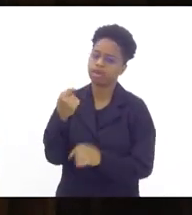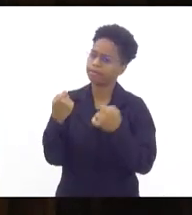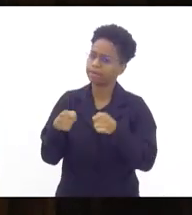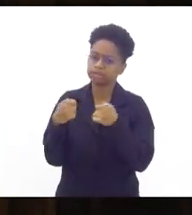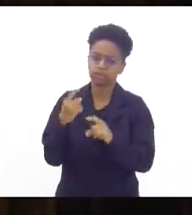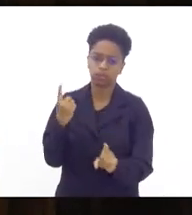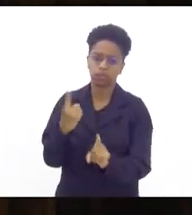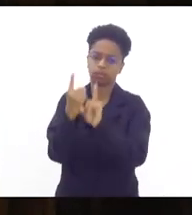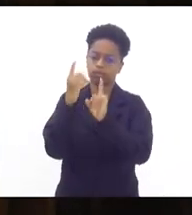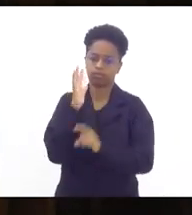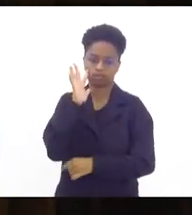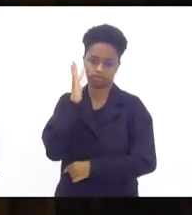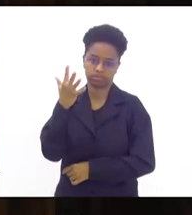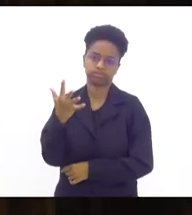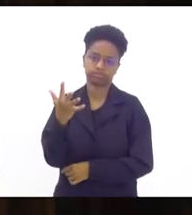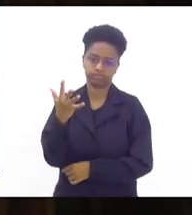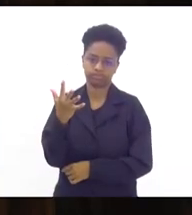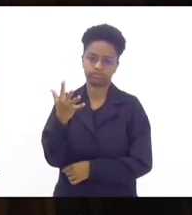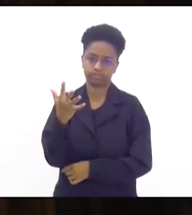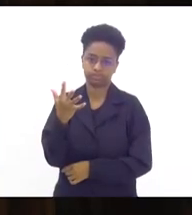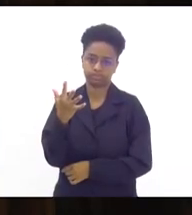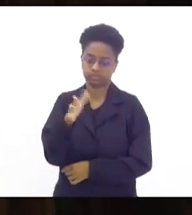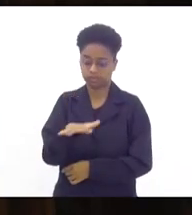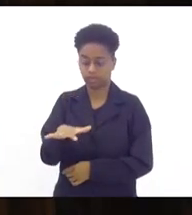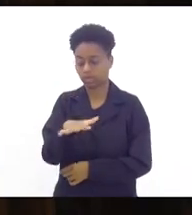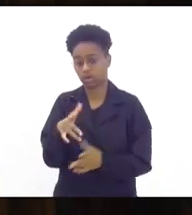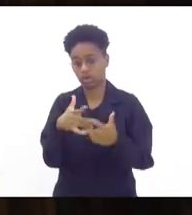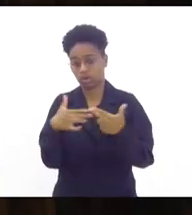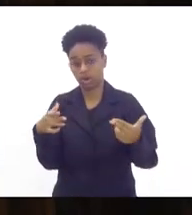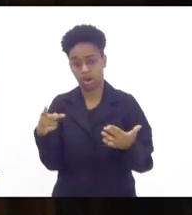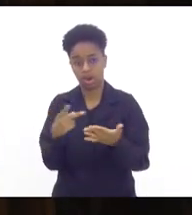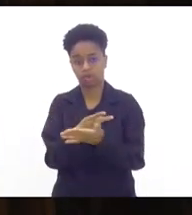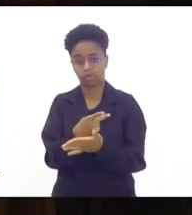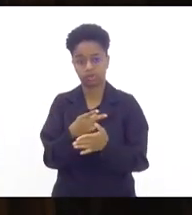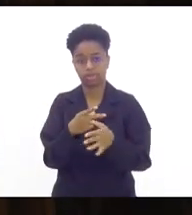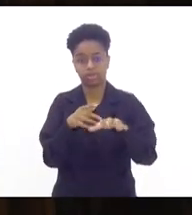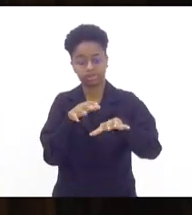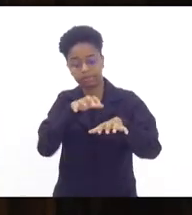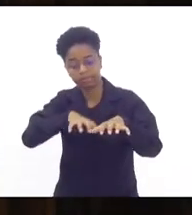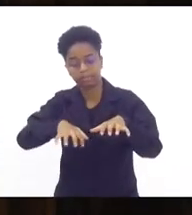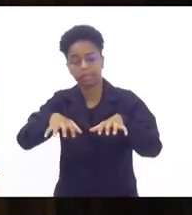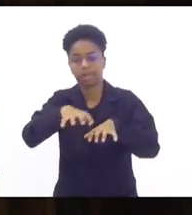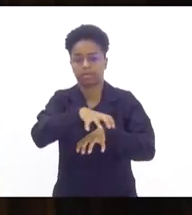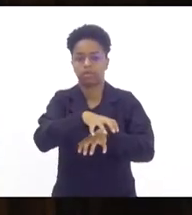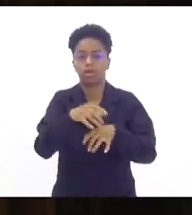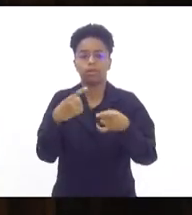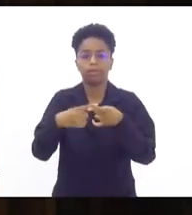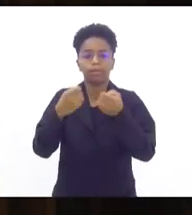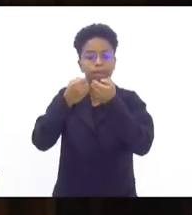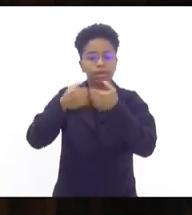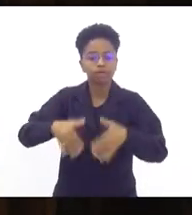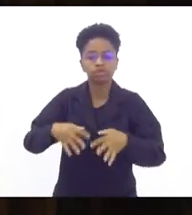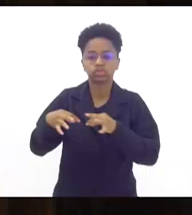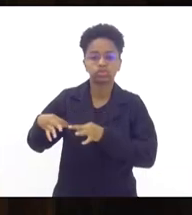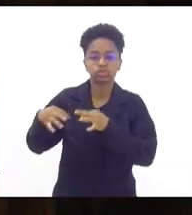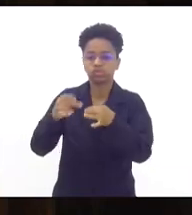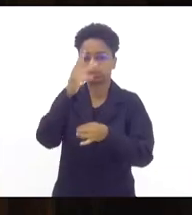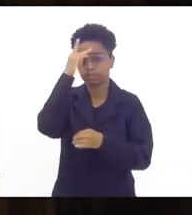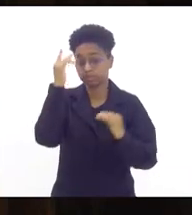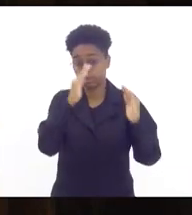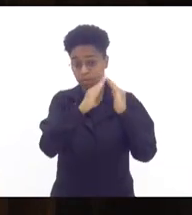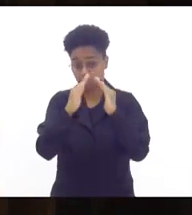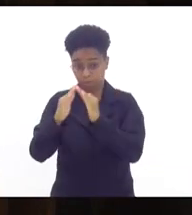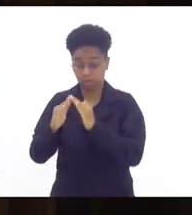ter uma solução para o que acontece no entorno no Maracanã prejudicando a todos os moradores